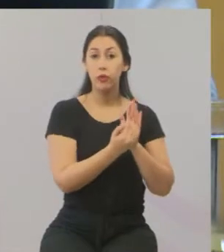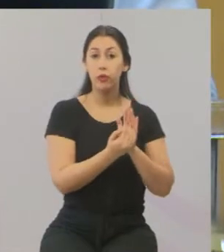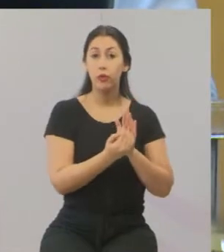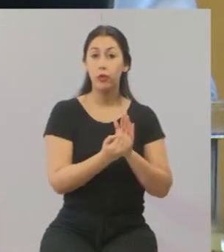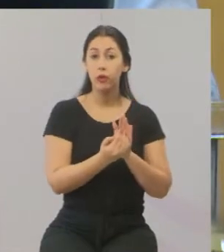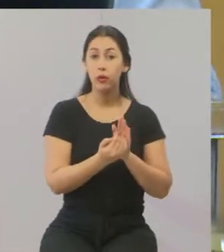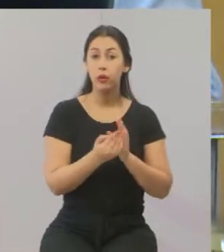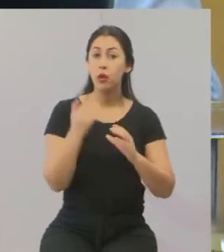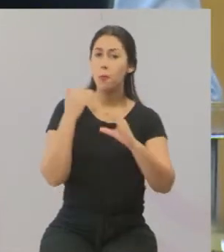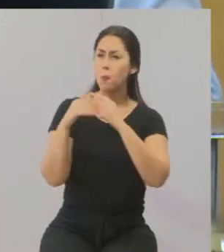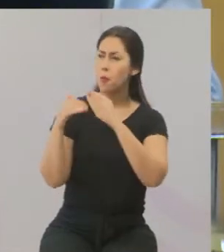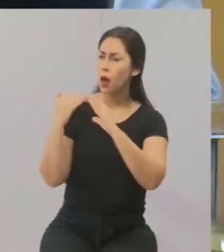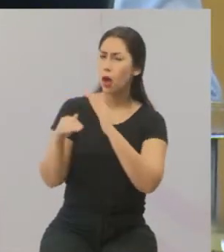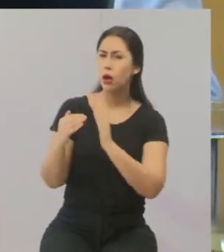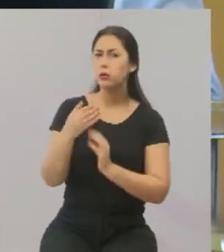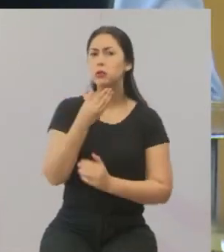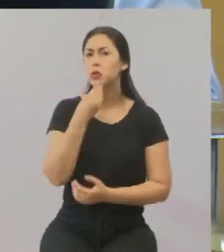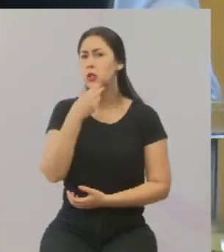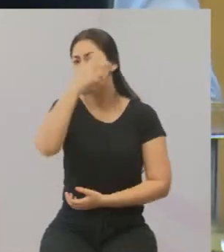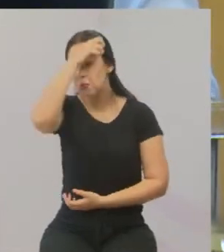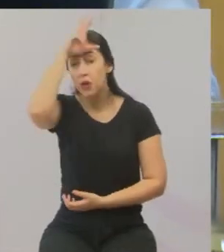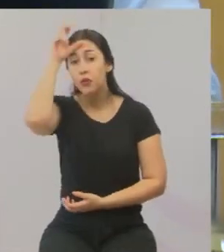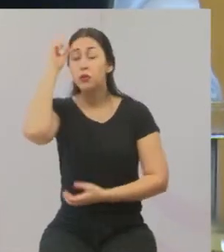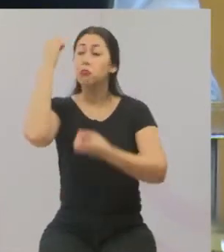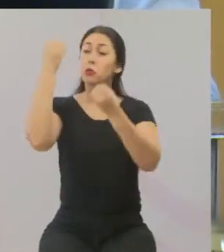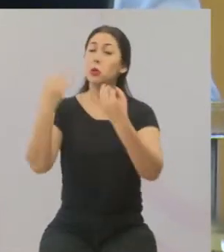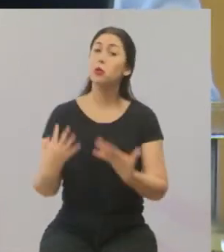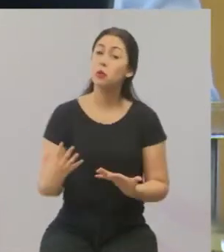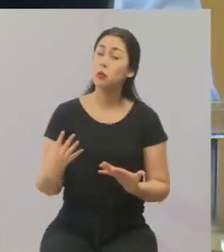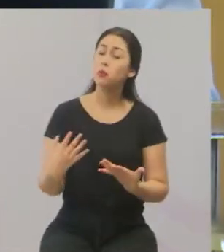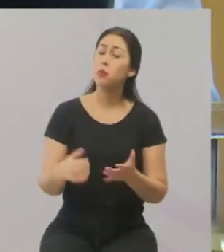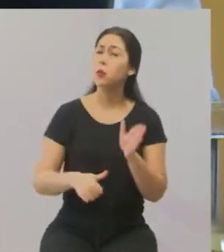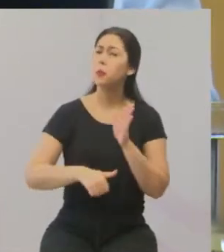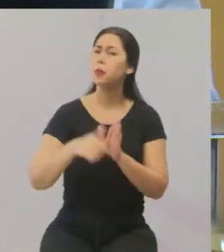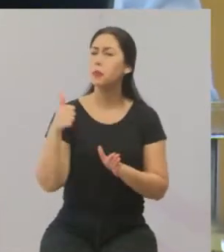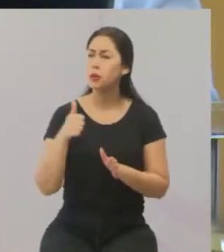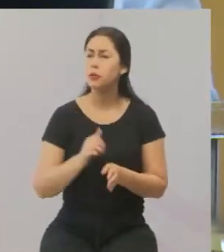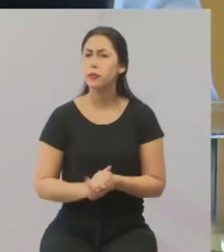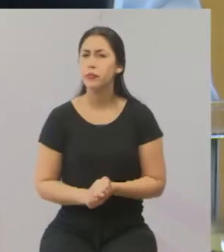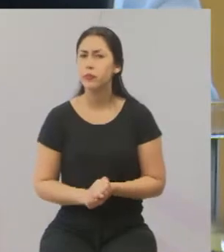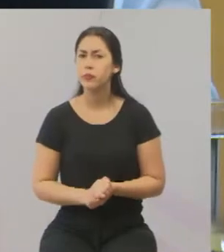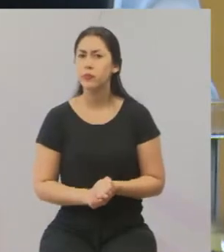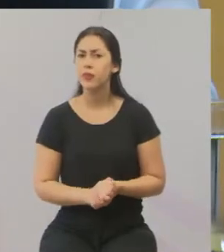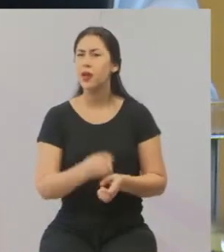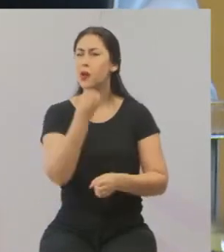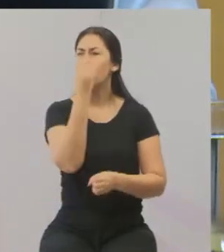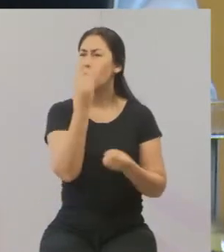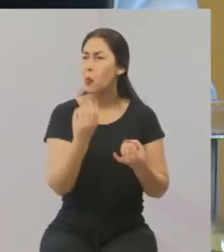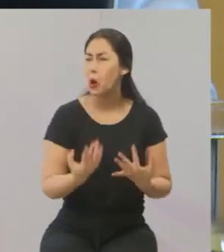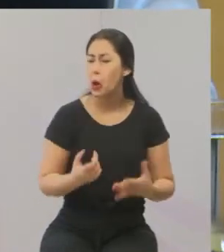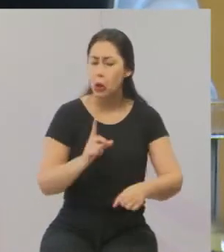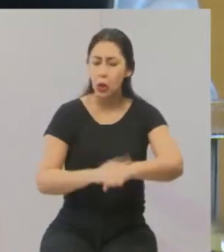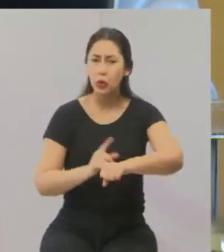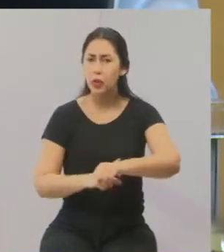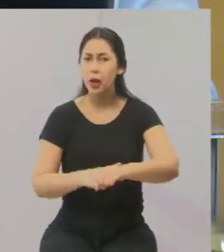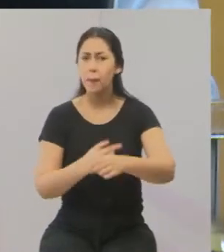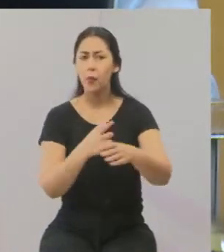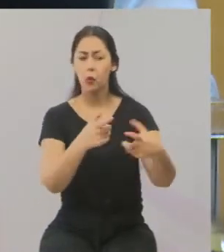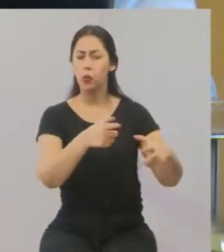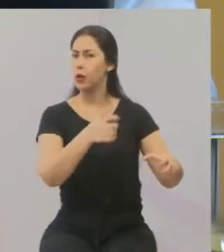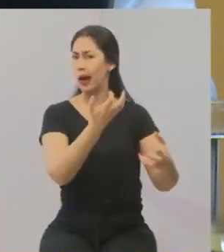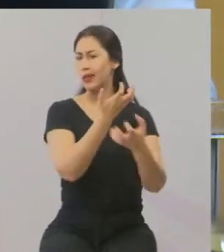prefeito municipal de Jacareí o seguinte pedido de informações. Primeiro, por quanto tempo o imóvel que abrigava a antiga SAS ficou